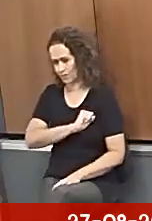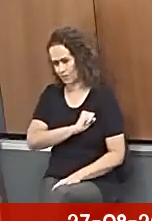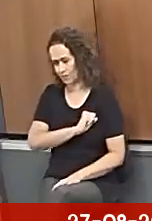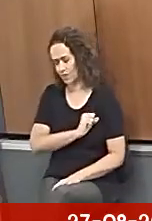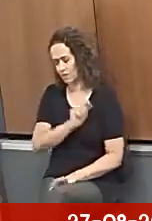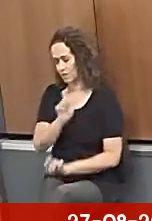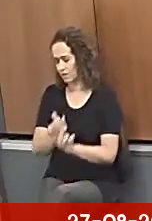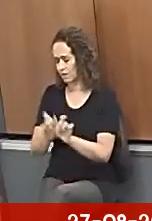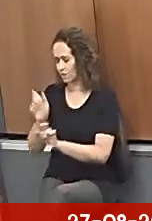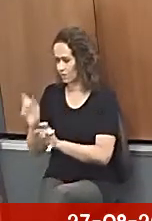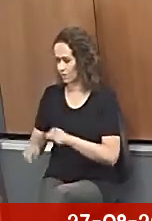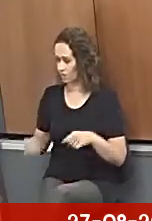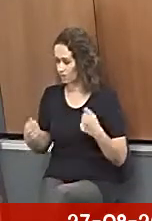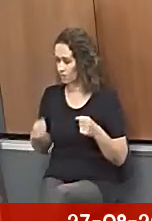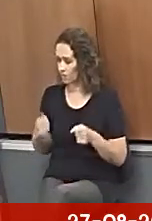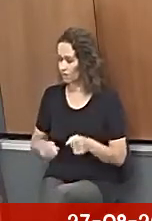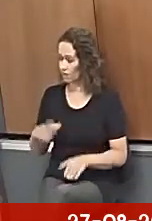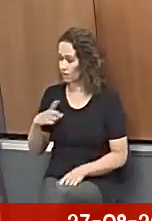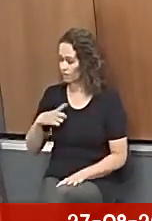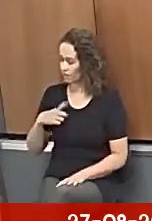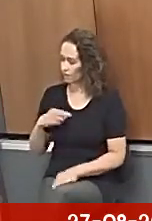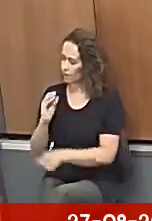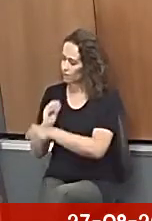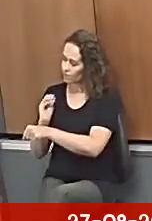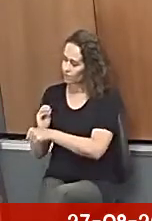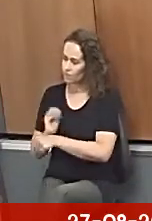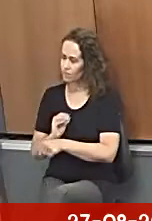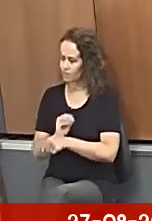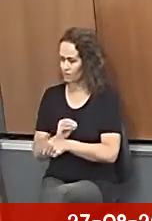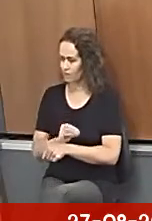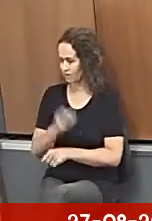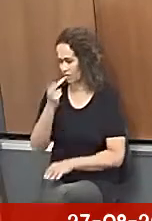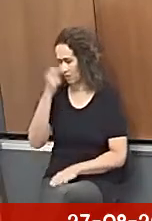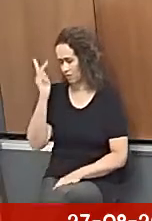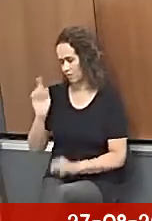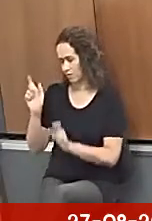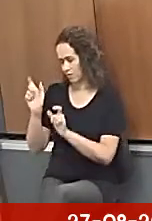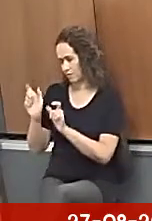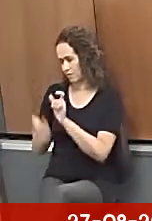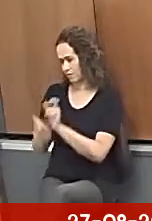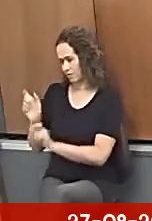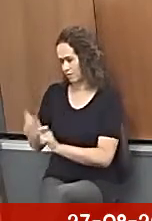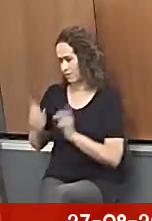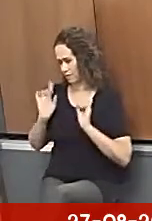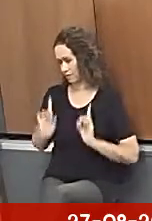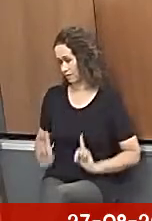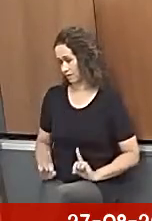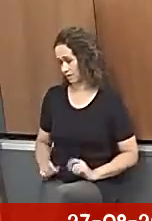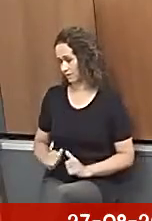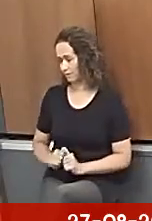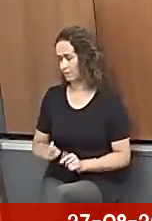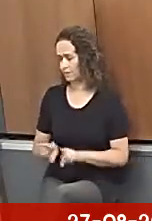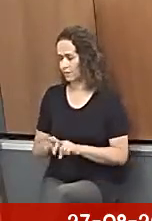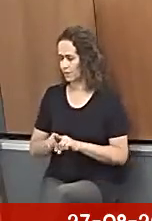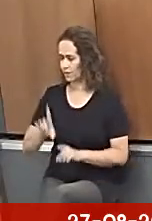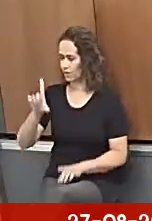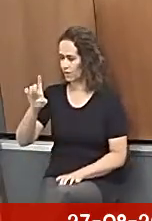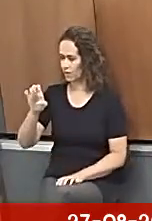deveriam olhar com maior cuidado para as pessoas com deficiência ao nosso querido léo